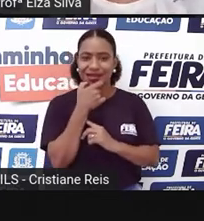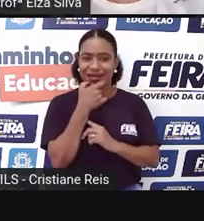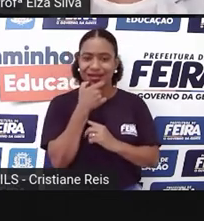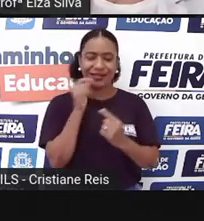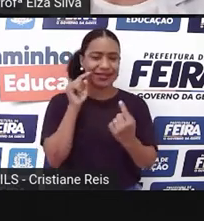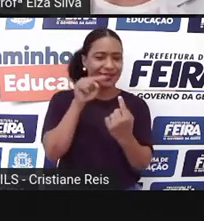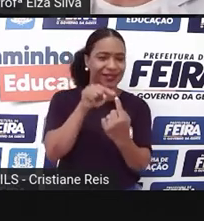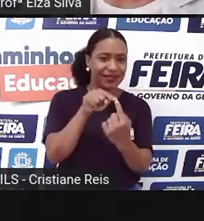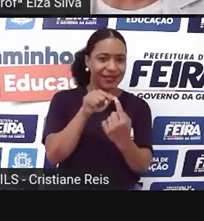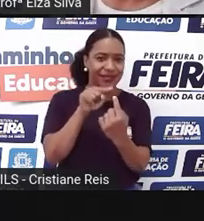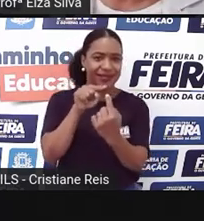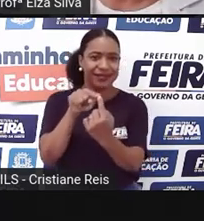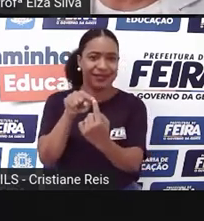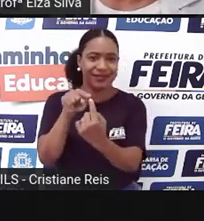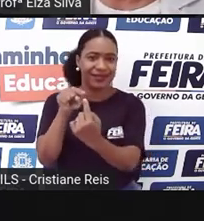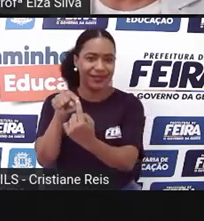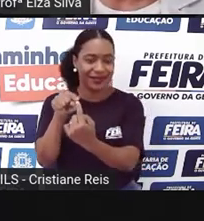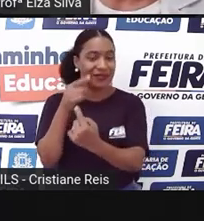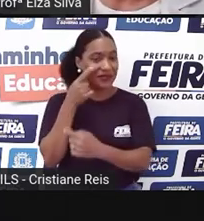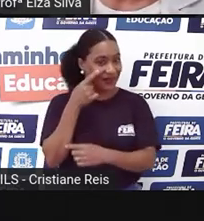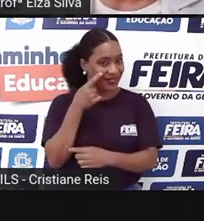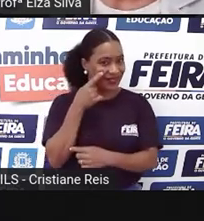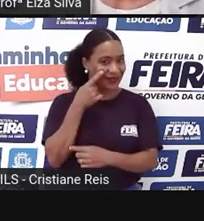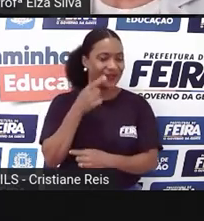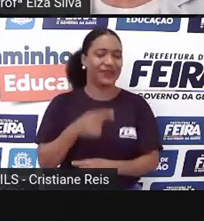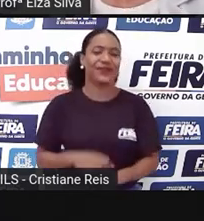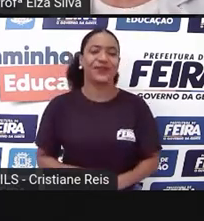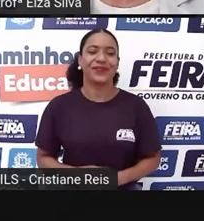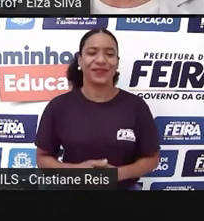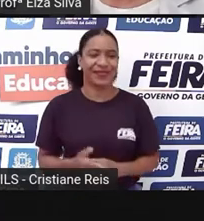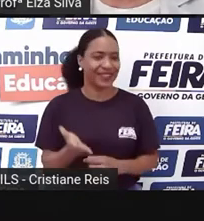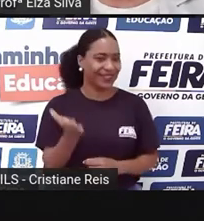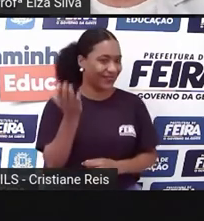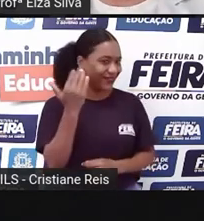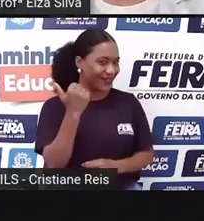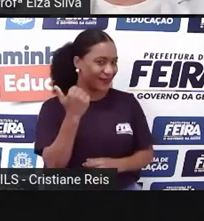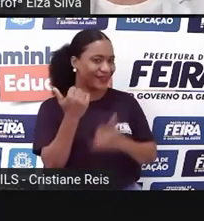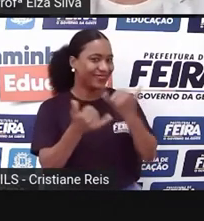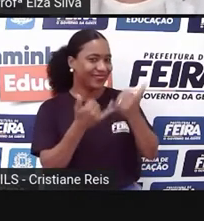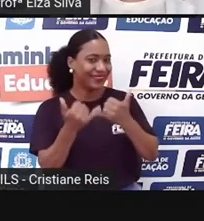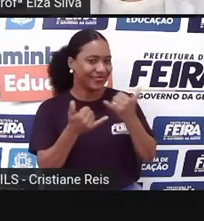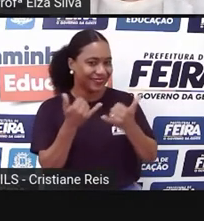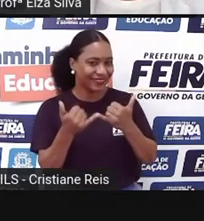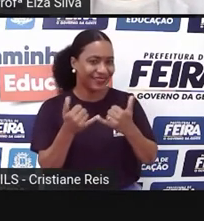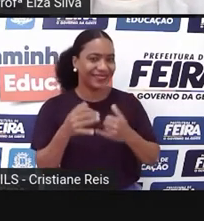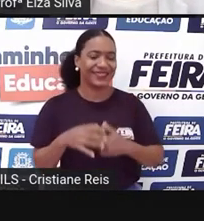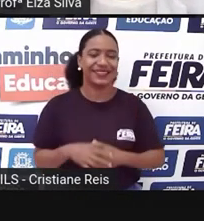que as pessoas praticam de um modo geral. Let's start, vamos começar?